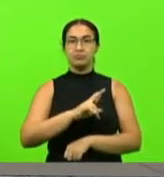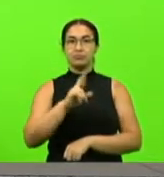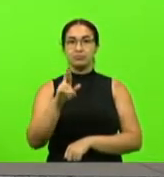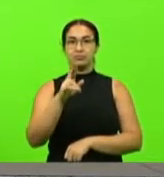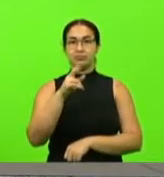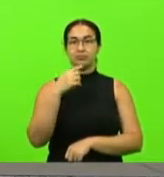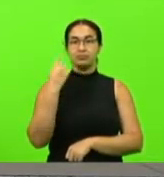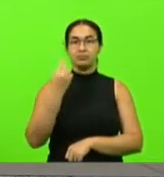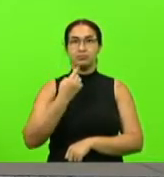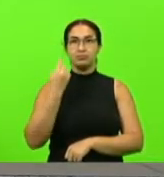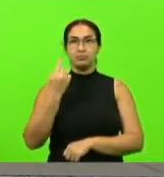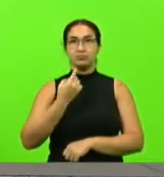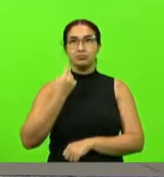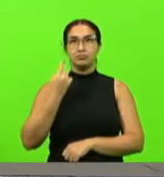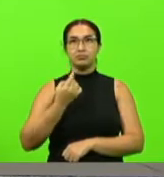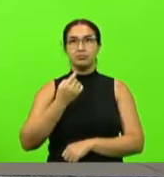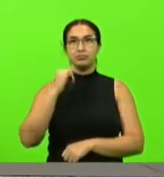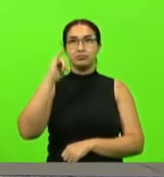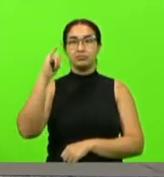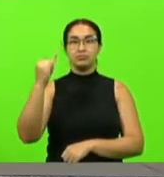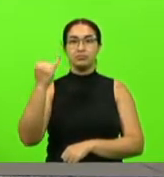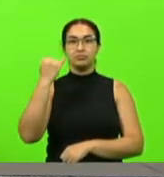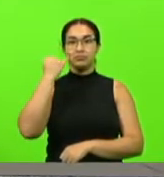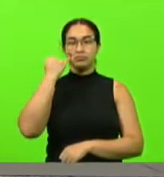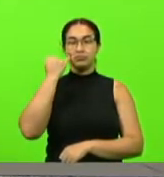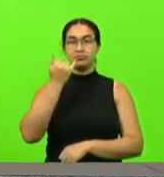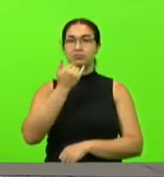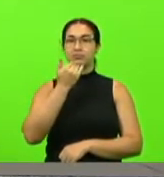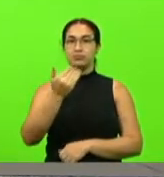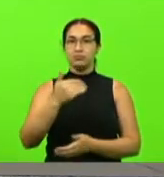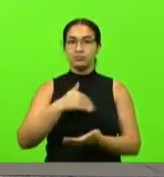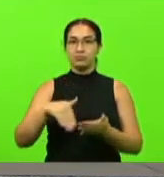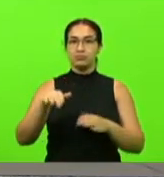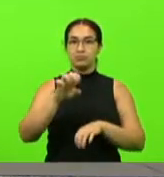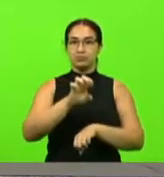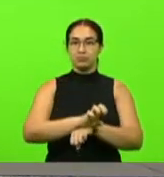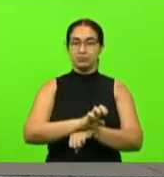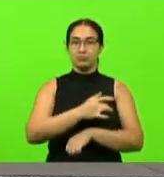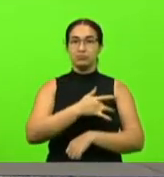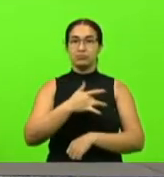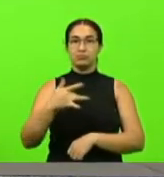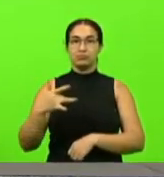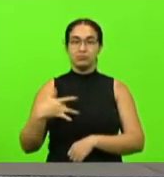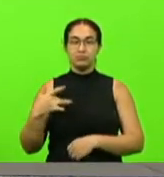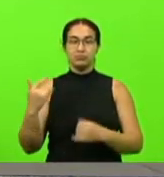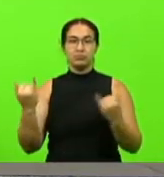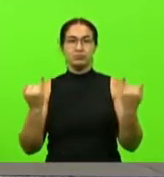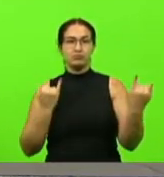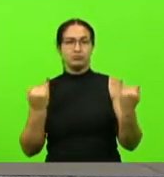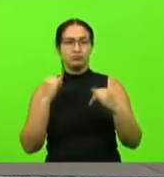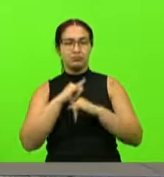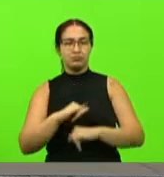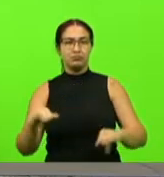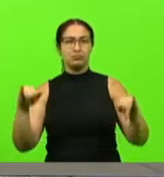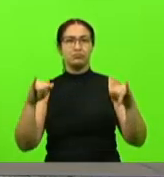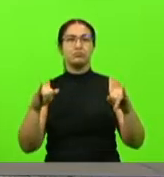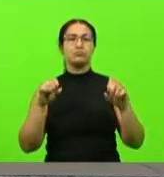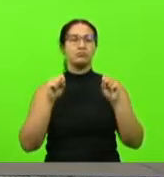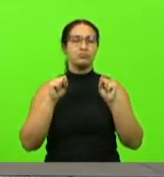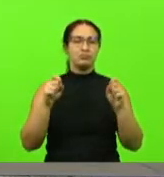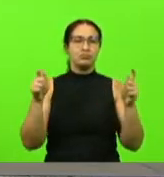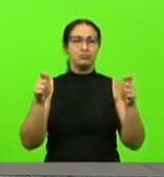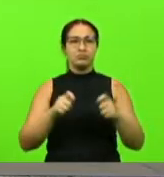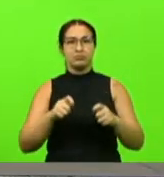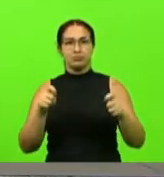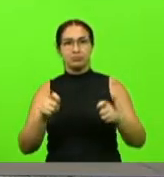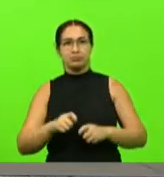deputado Gessé Lopes, solicita o secretário de Estado da Saúde informações acerca da possibilidade de